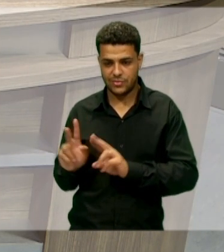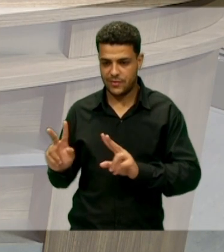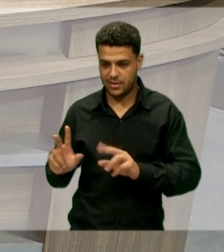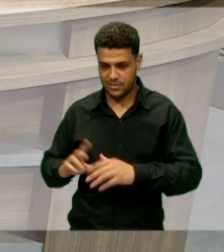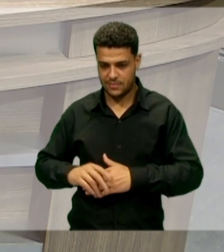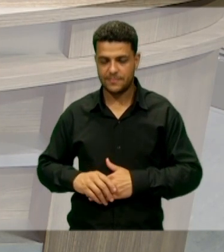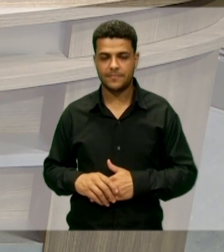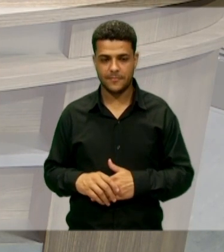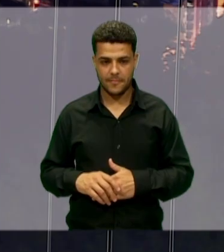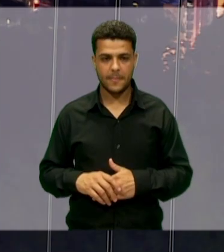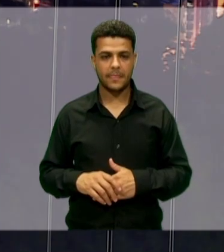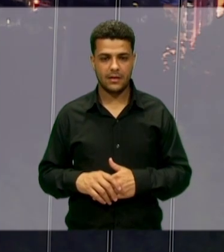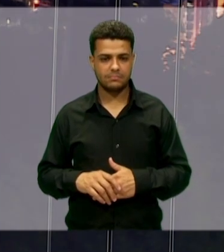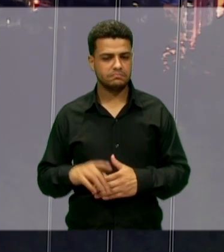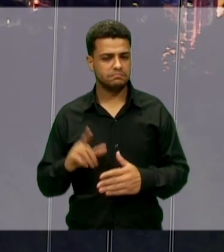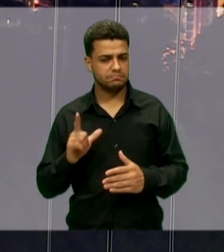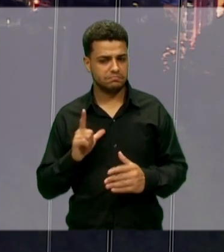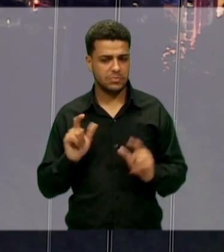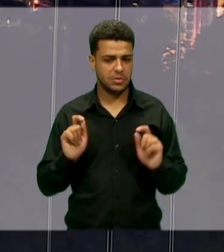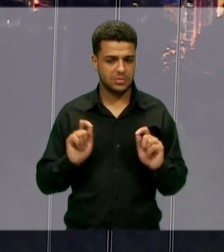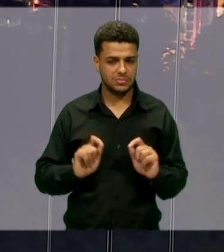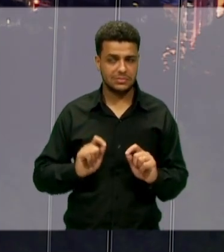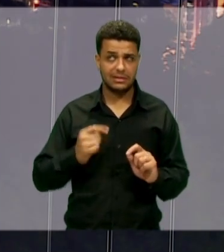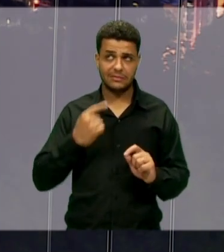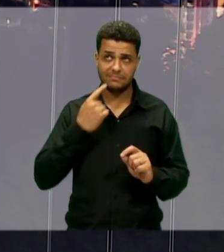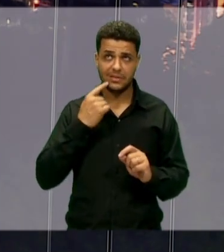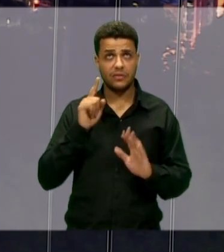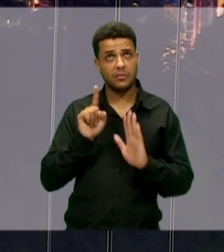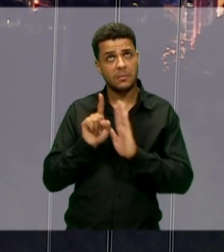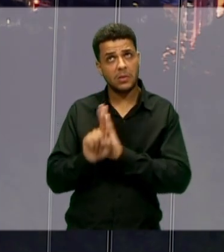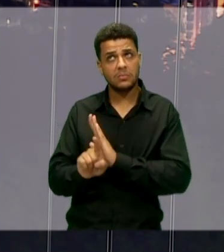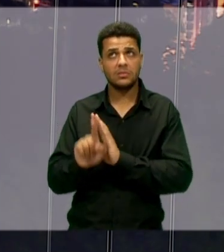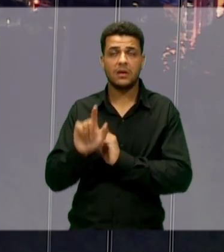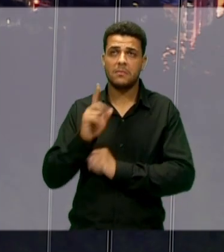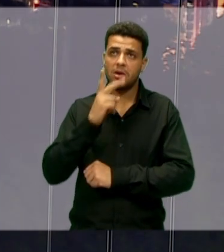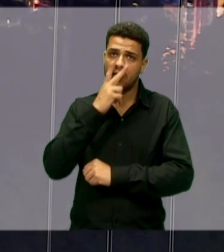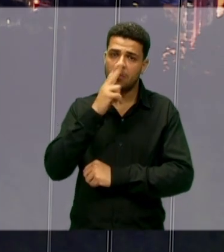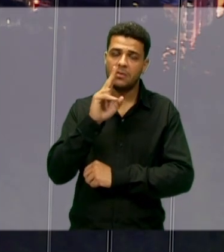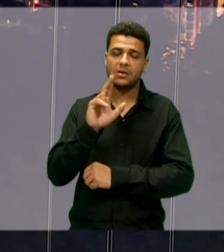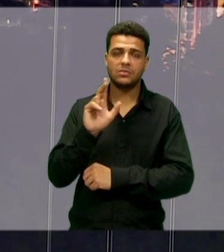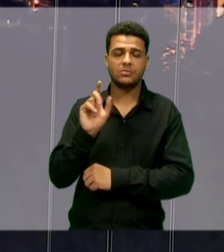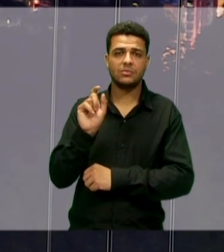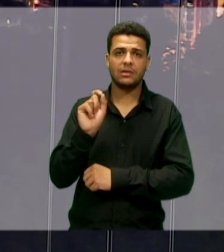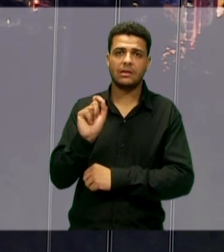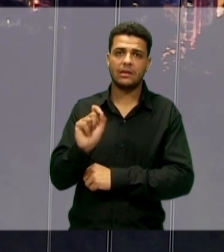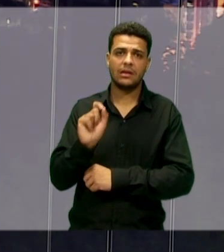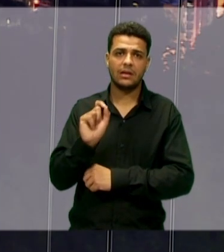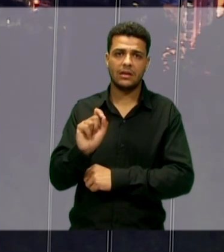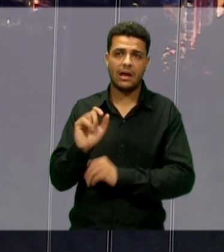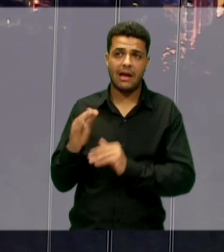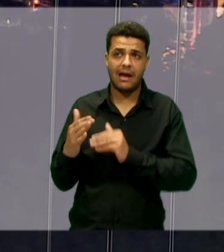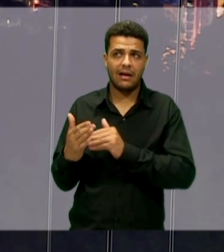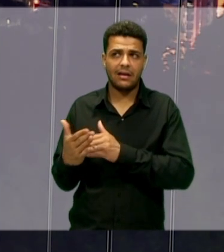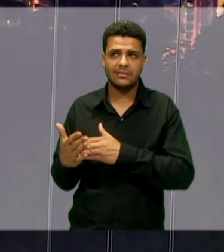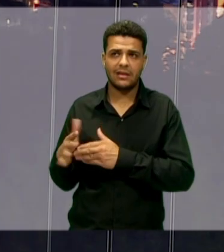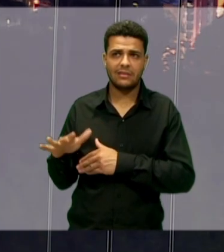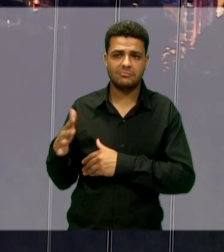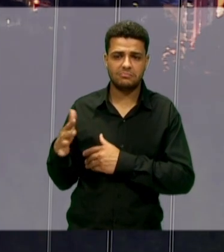E posso estar... vou lhe perguntar, porque tem até